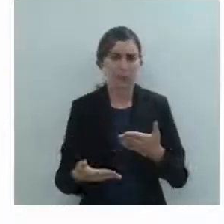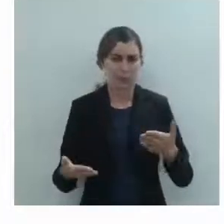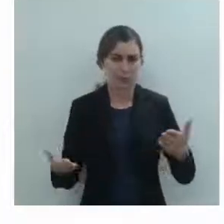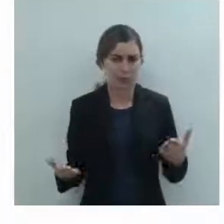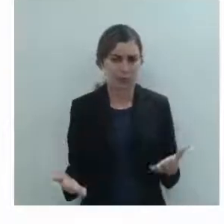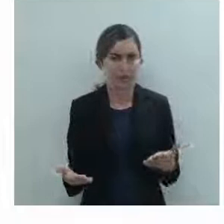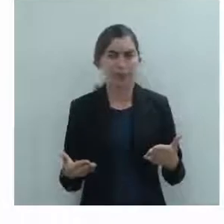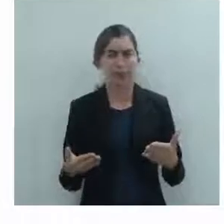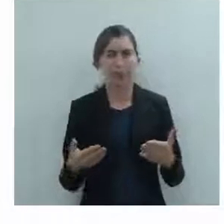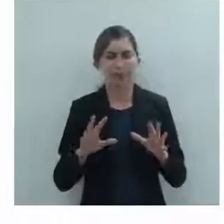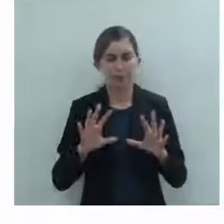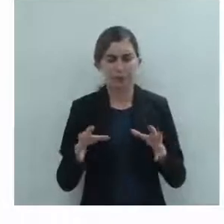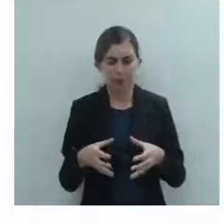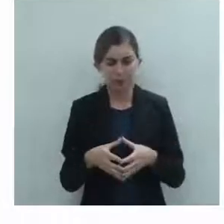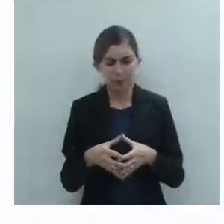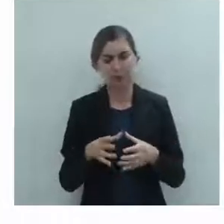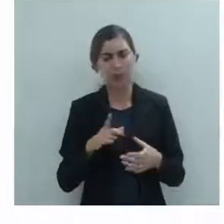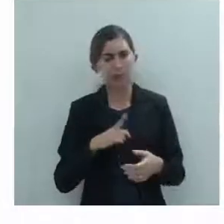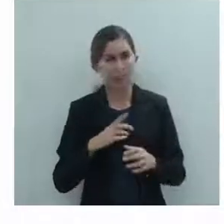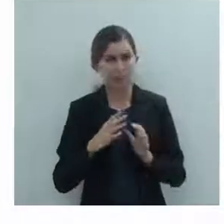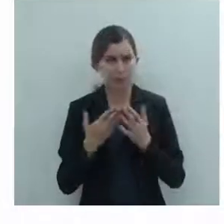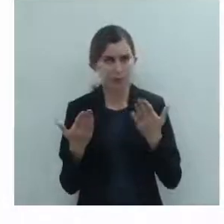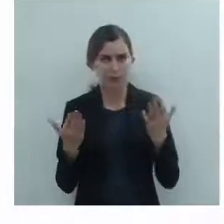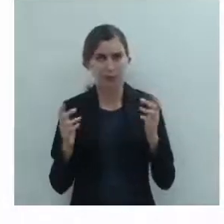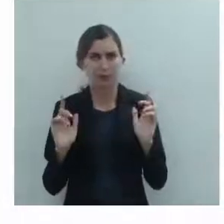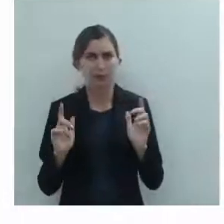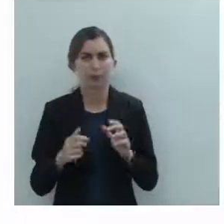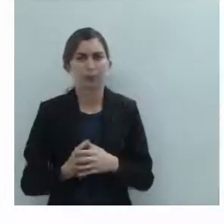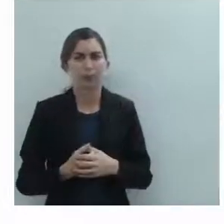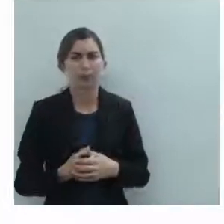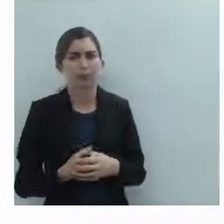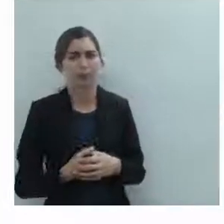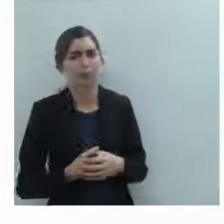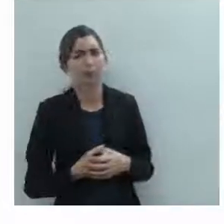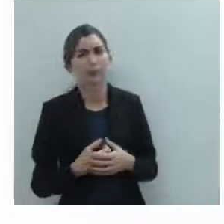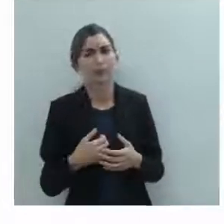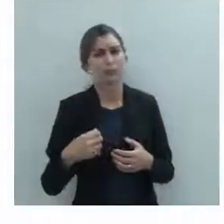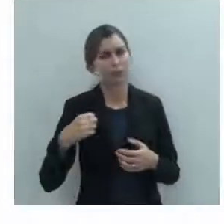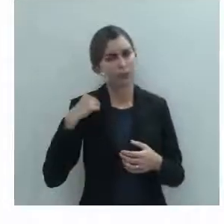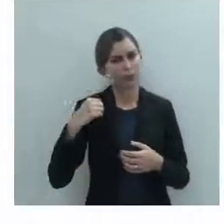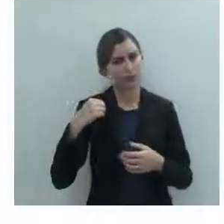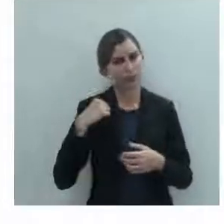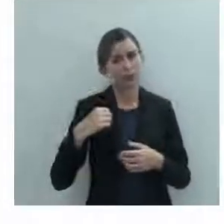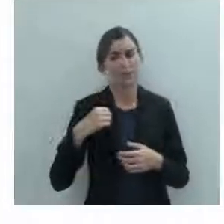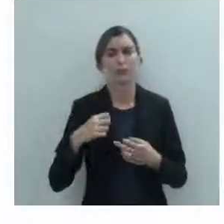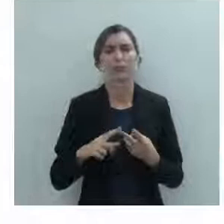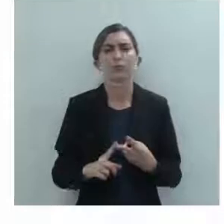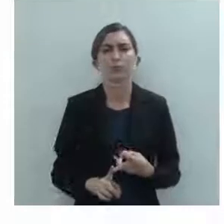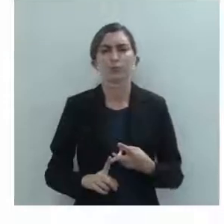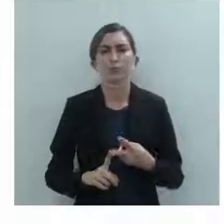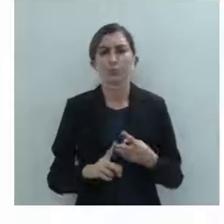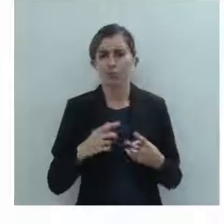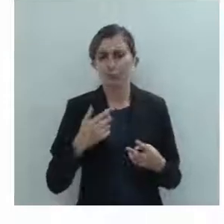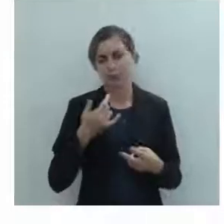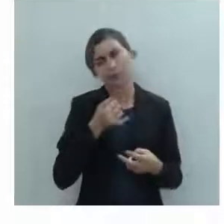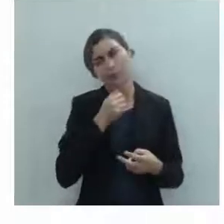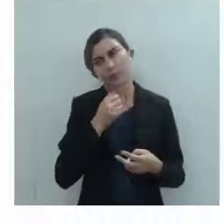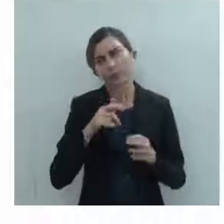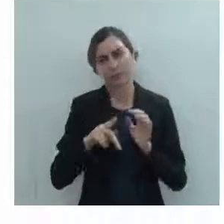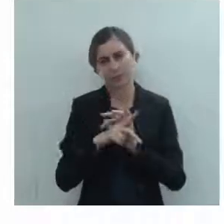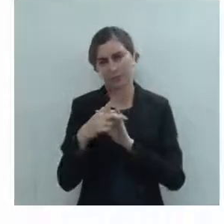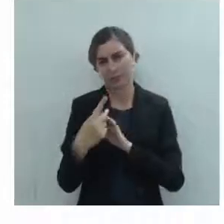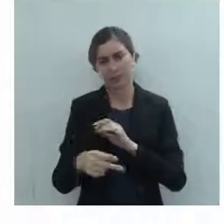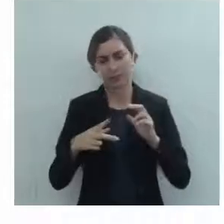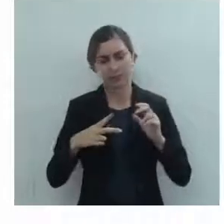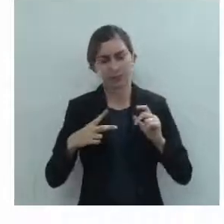produção são compostos por deixa na tela ainda tava bem não as forças produtivas E no caso são os